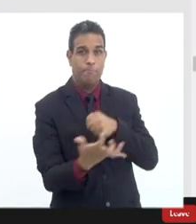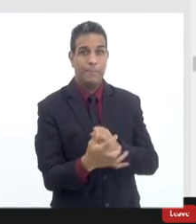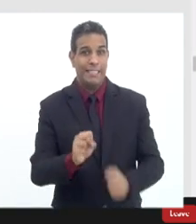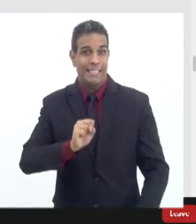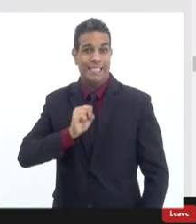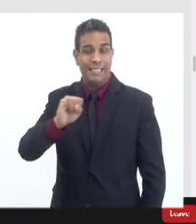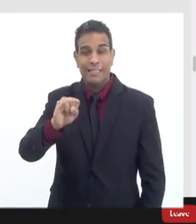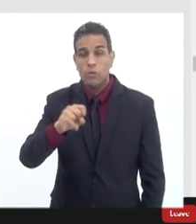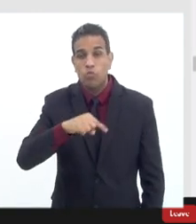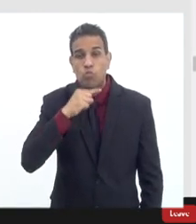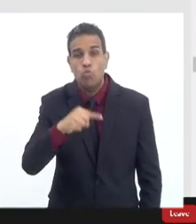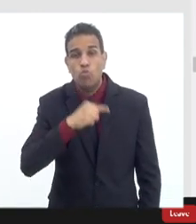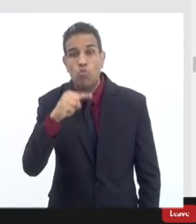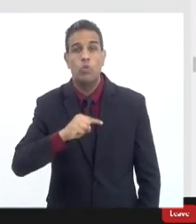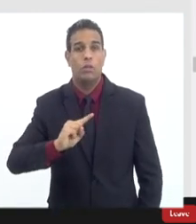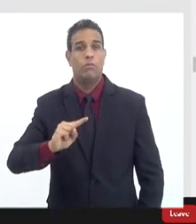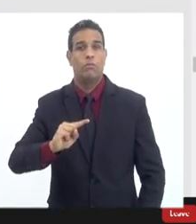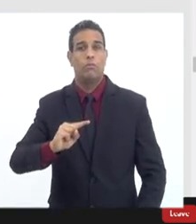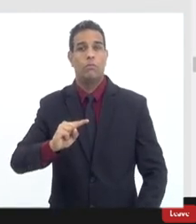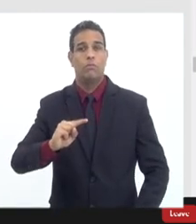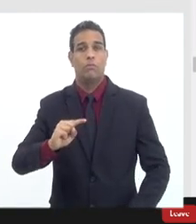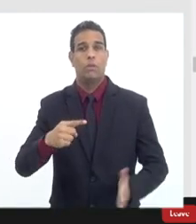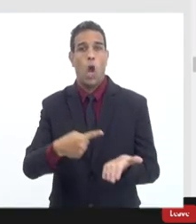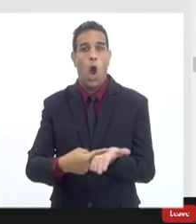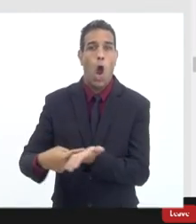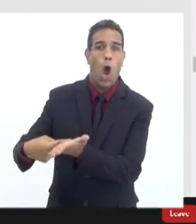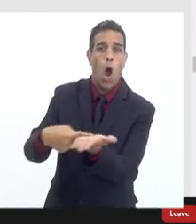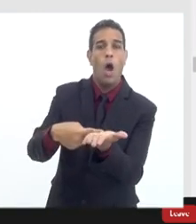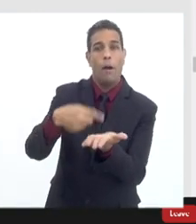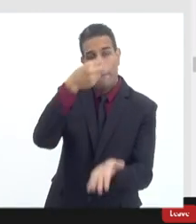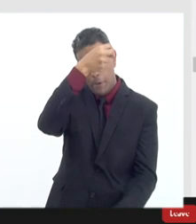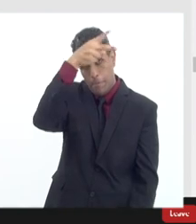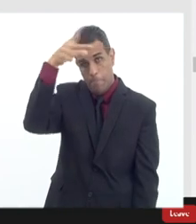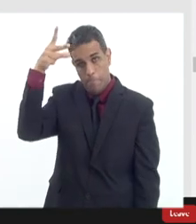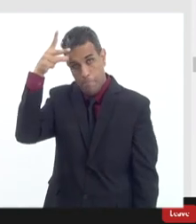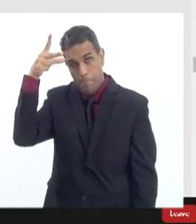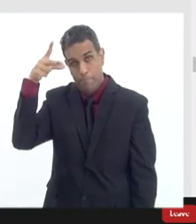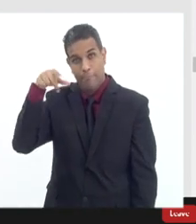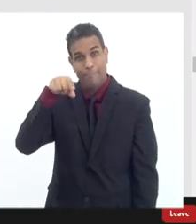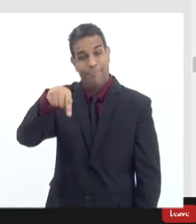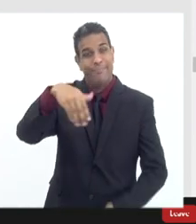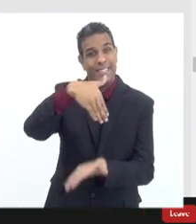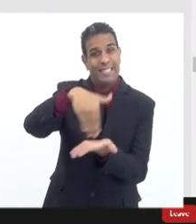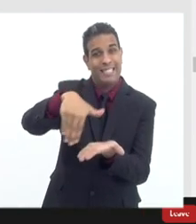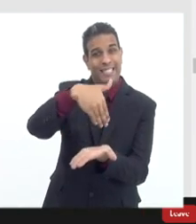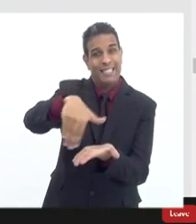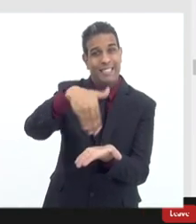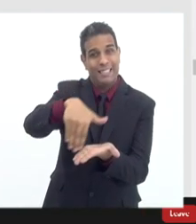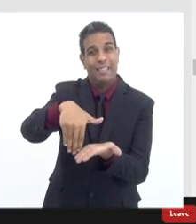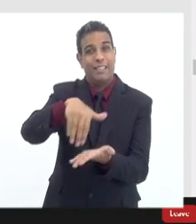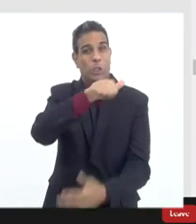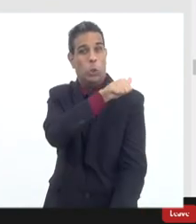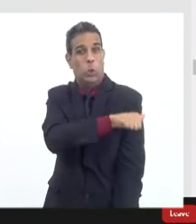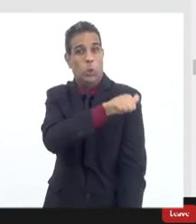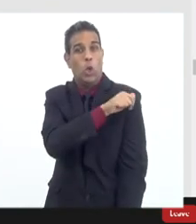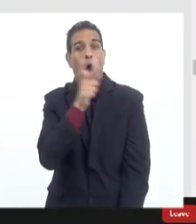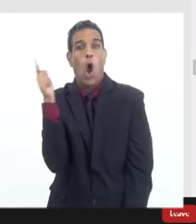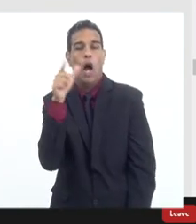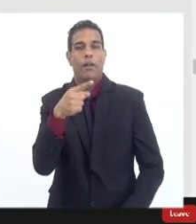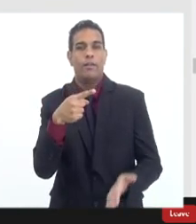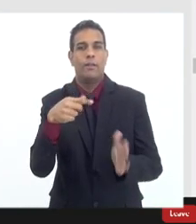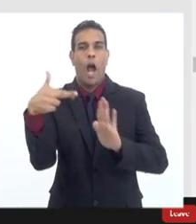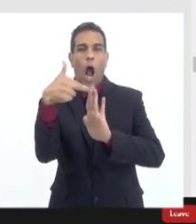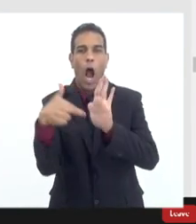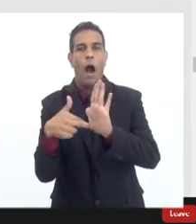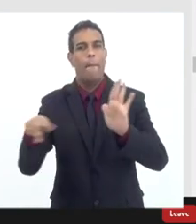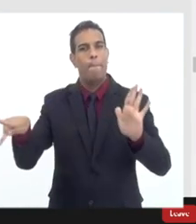isso não seja possível de ser desenvolvido com os municípios, que a SEDUC desenvolva uma política própria. A gente sabe, por